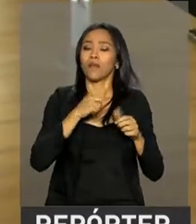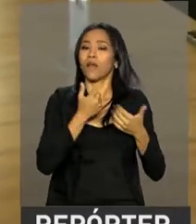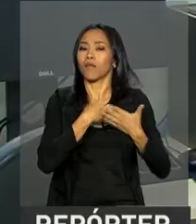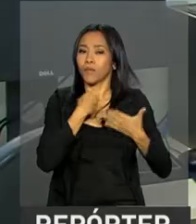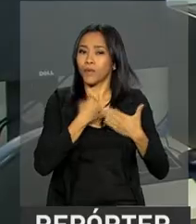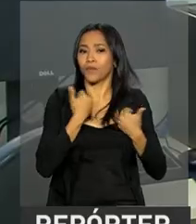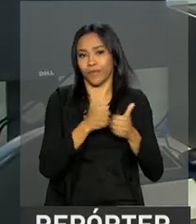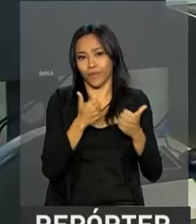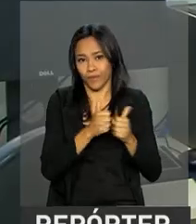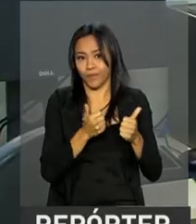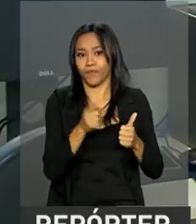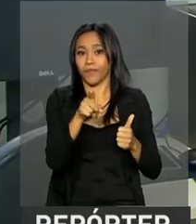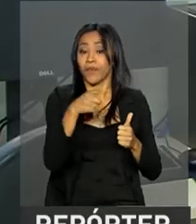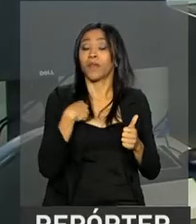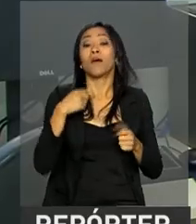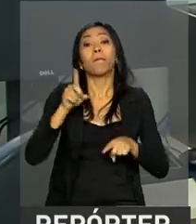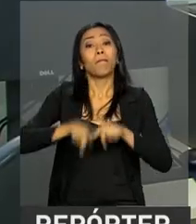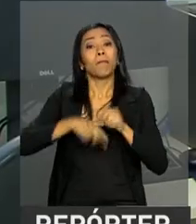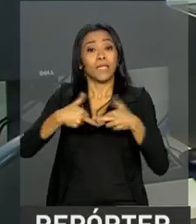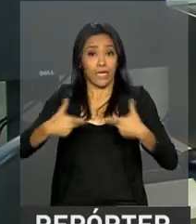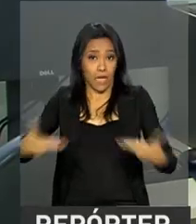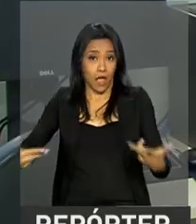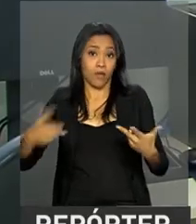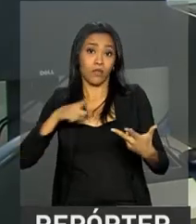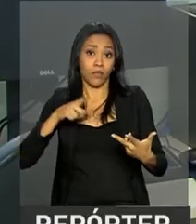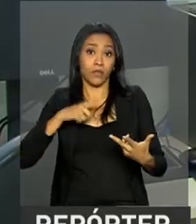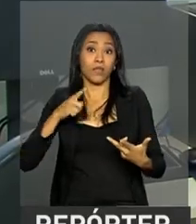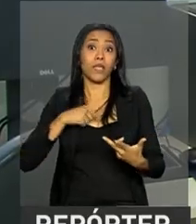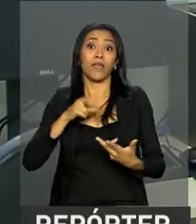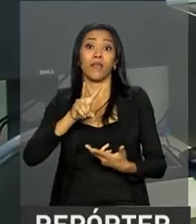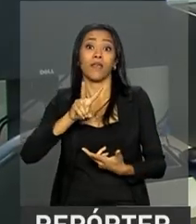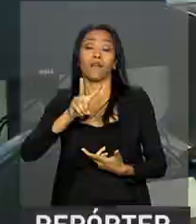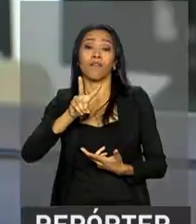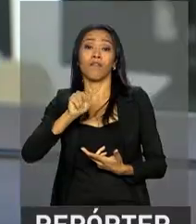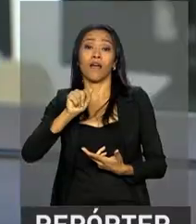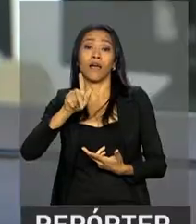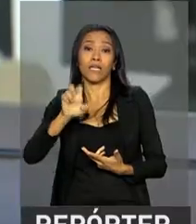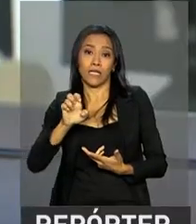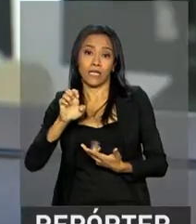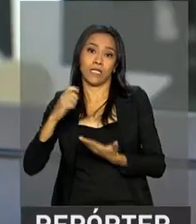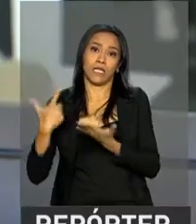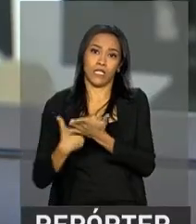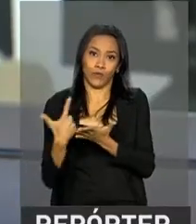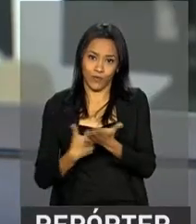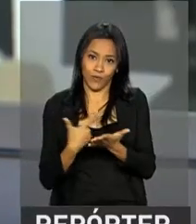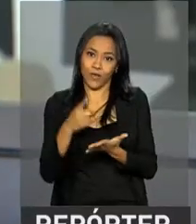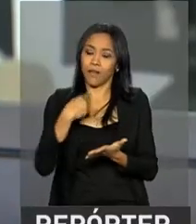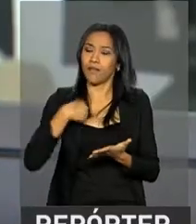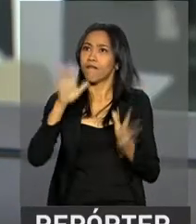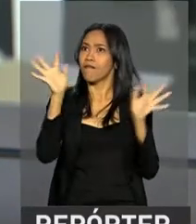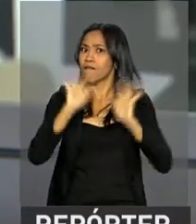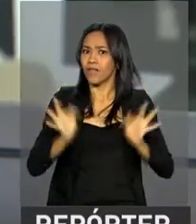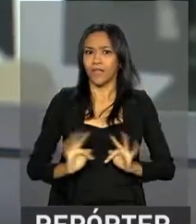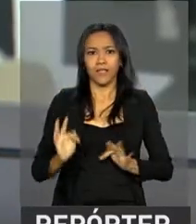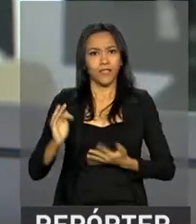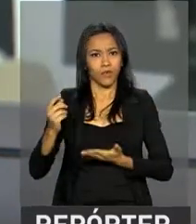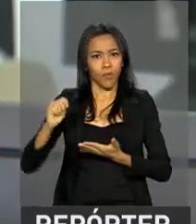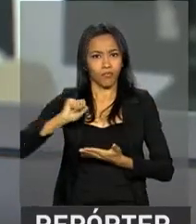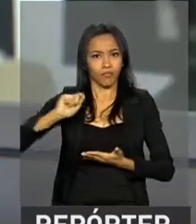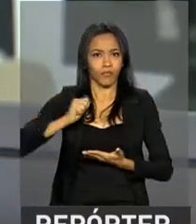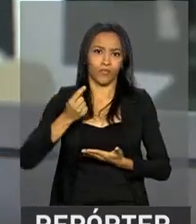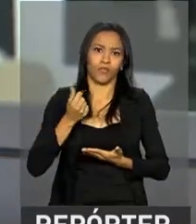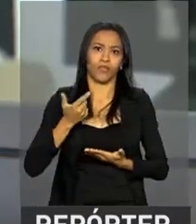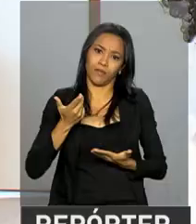para o material didático ganha vale livro ela está feliz com a oportunidade porque se não fosse